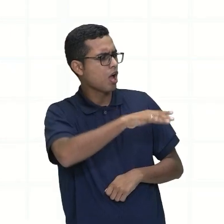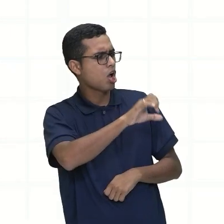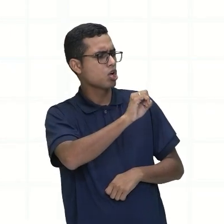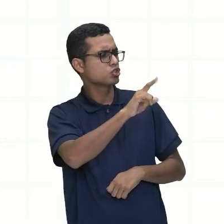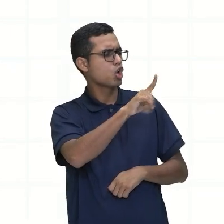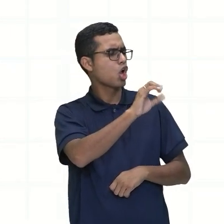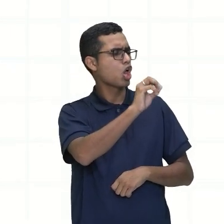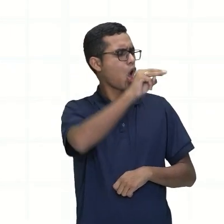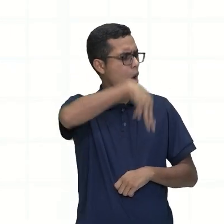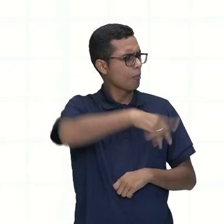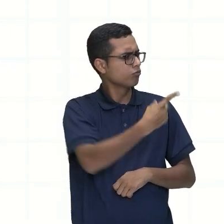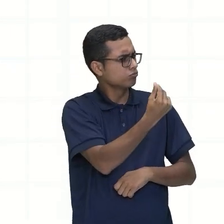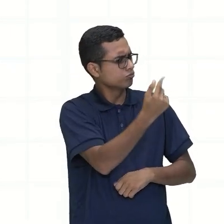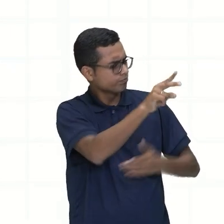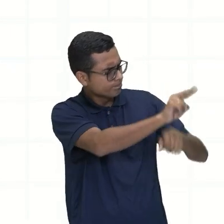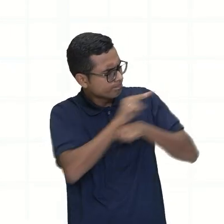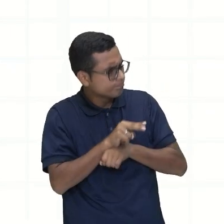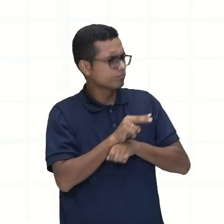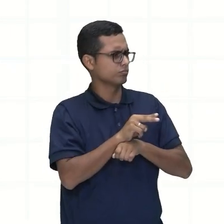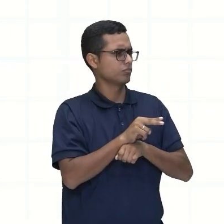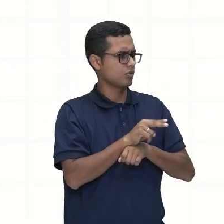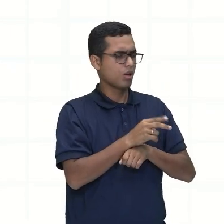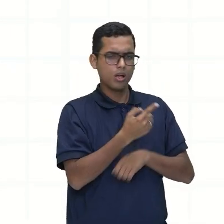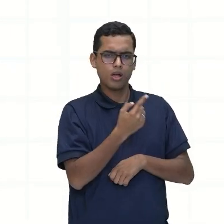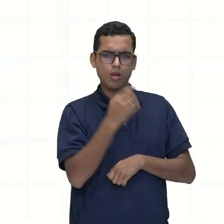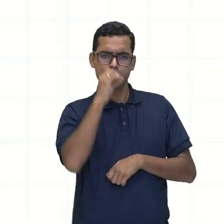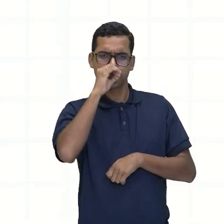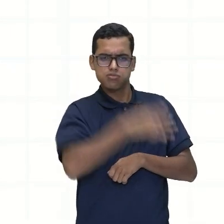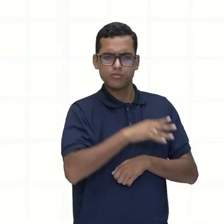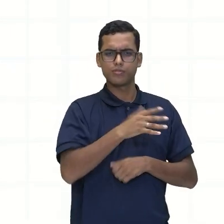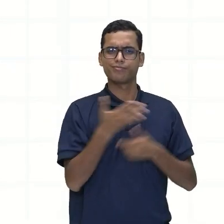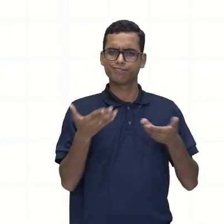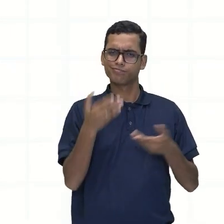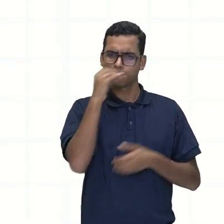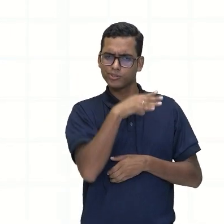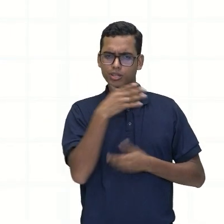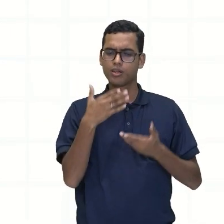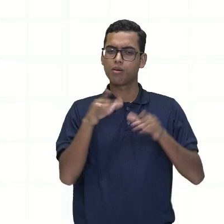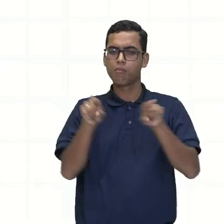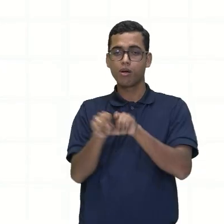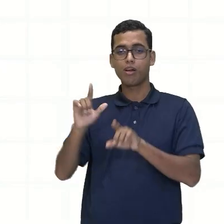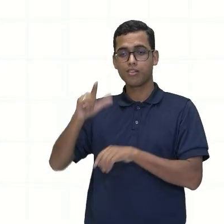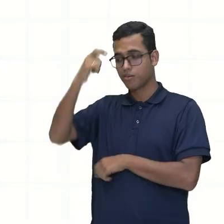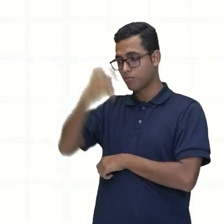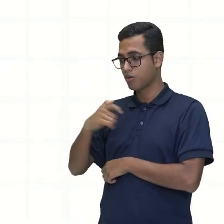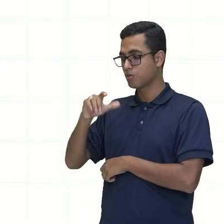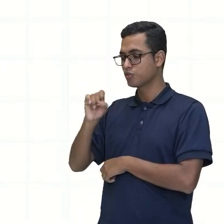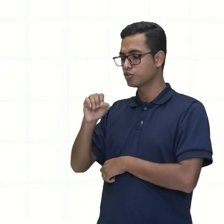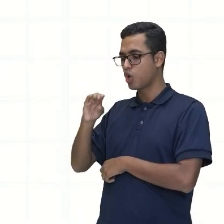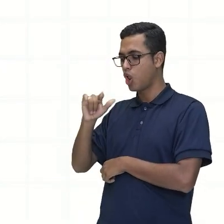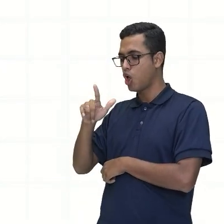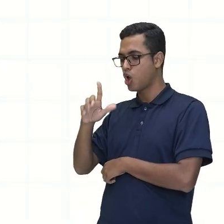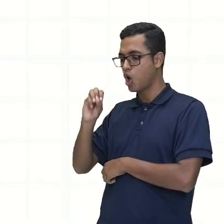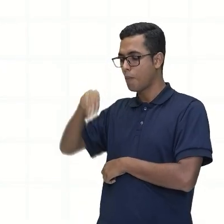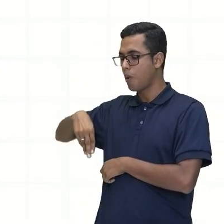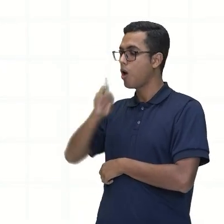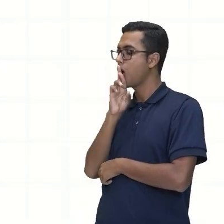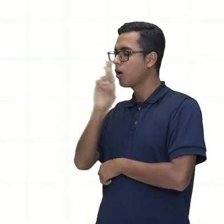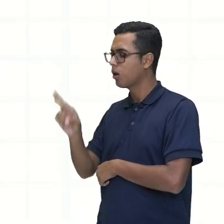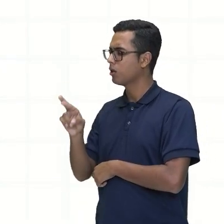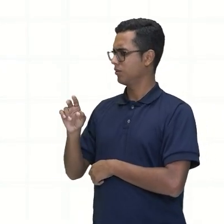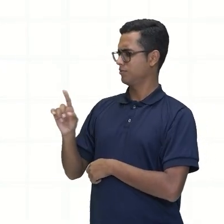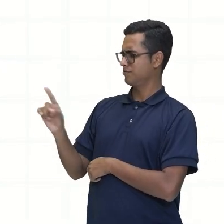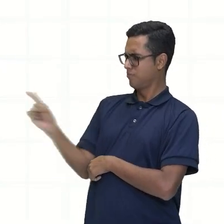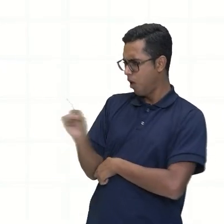pouco de dinheiro. Rude. E aí ele responde, Hey Pedro, não. Simples assim. Como que deveria